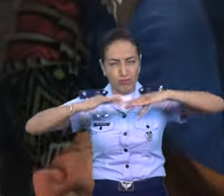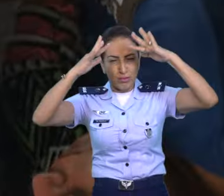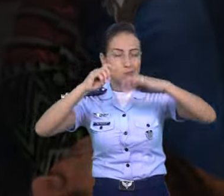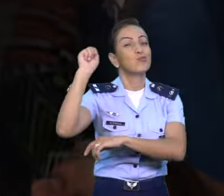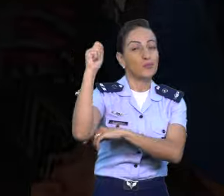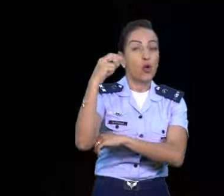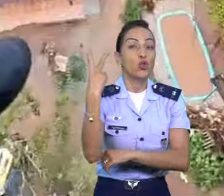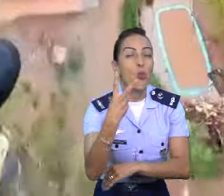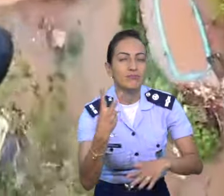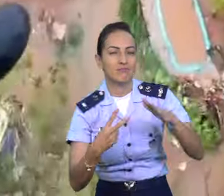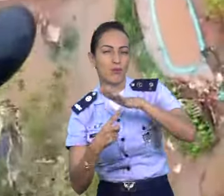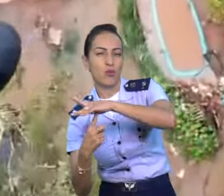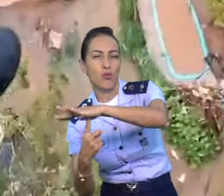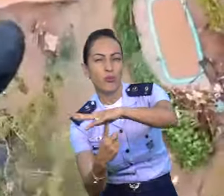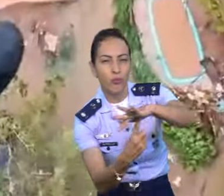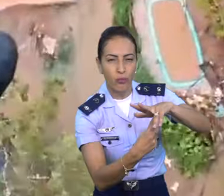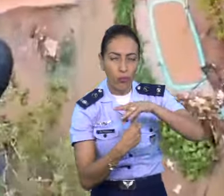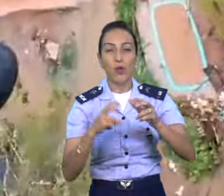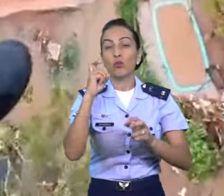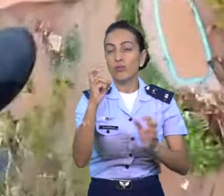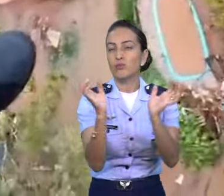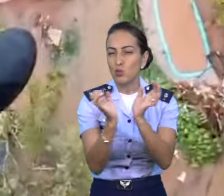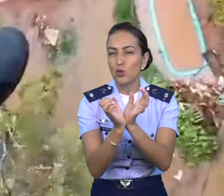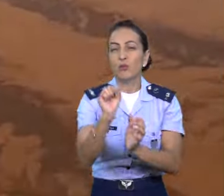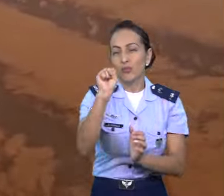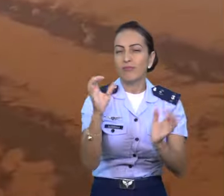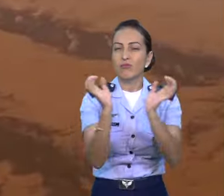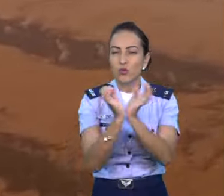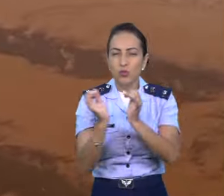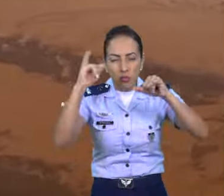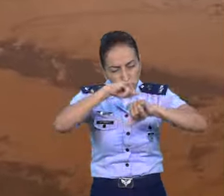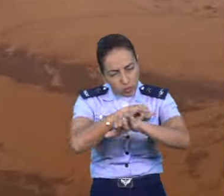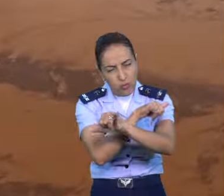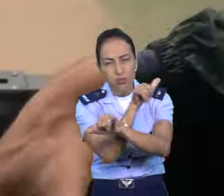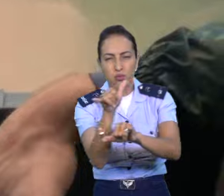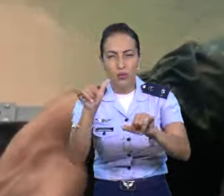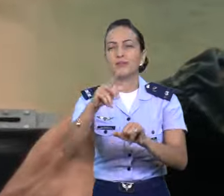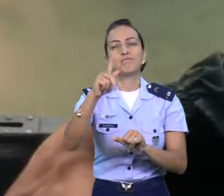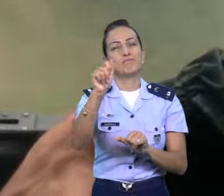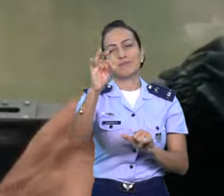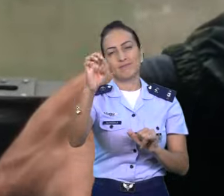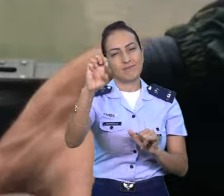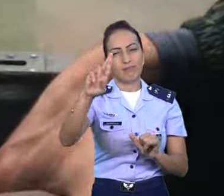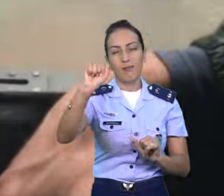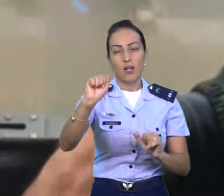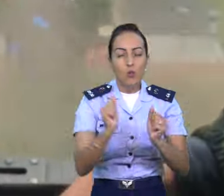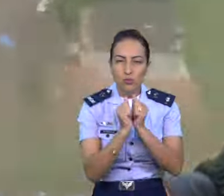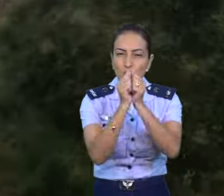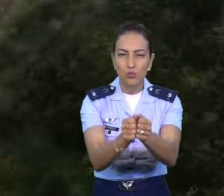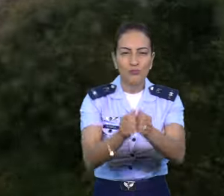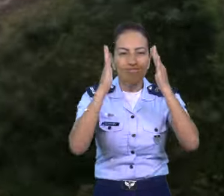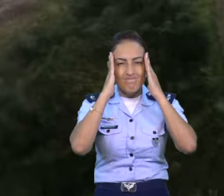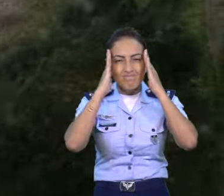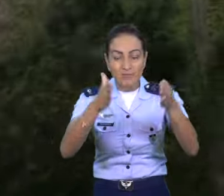Sul. Dois helicópteros Black Hawk do 5º Esquadrão do 8º Grupo de Aviação, Esquadrão Pantera, estão